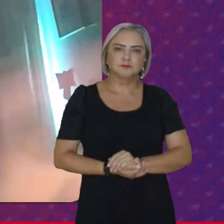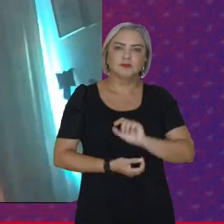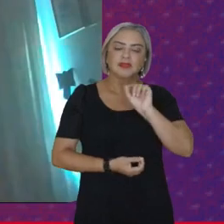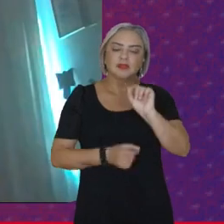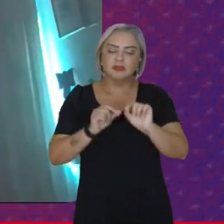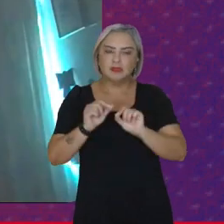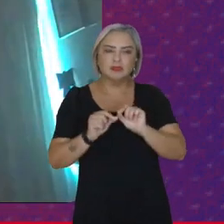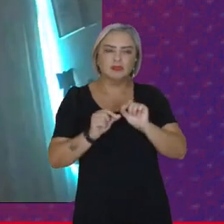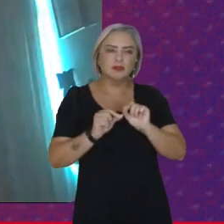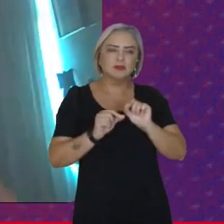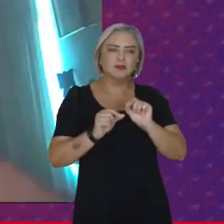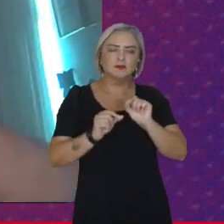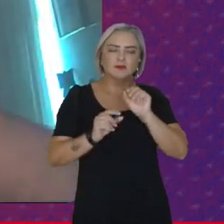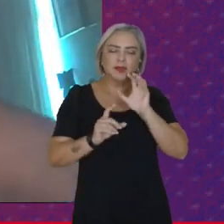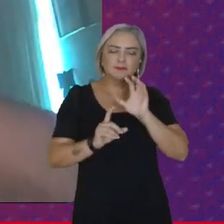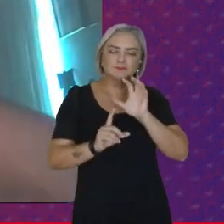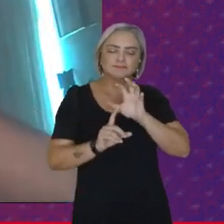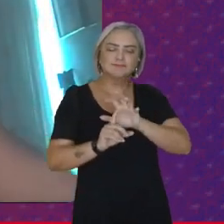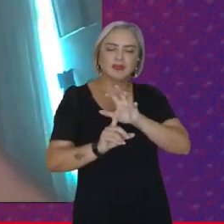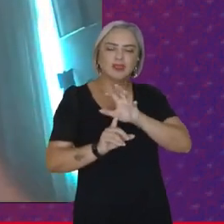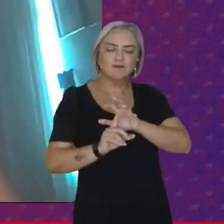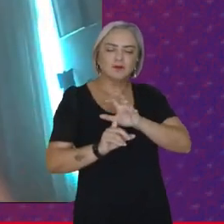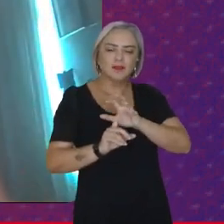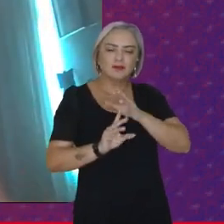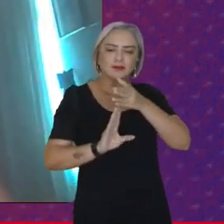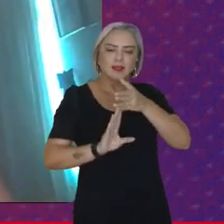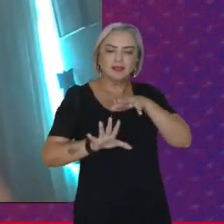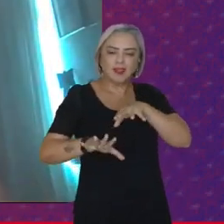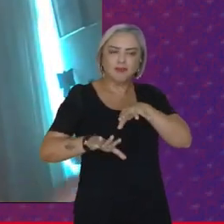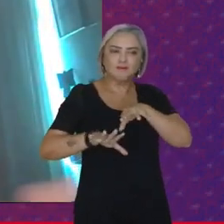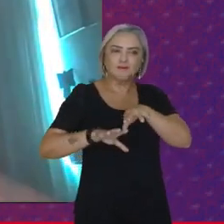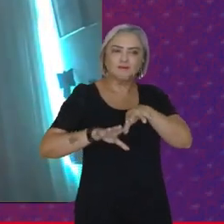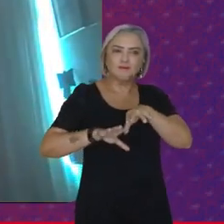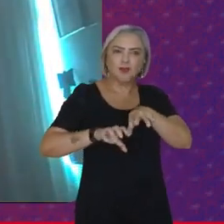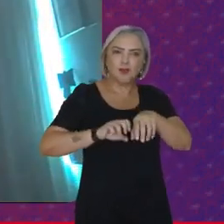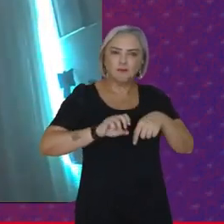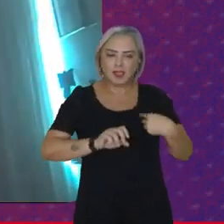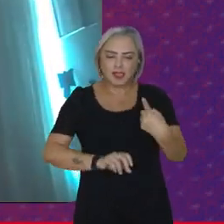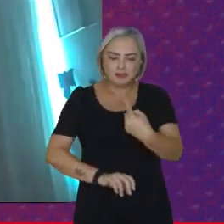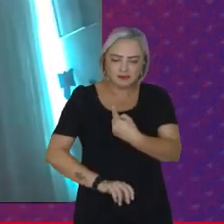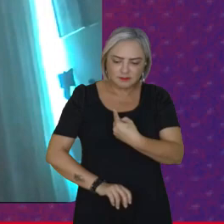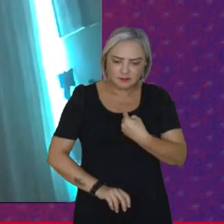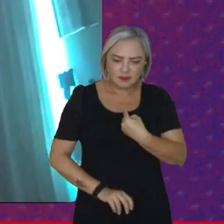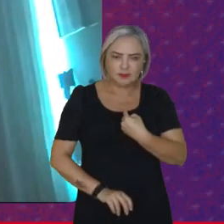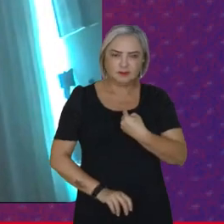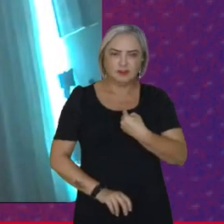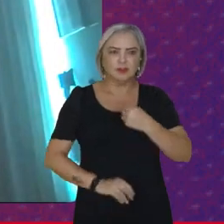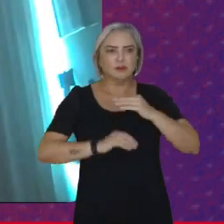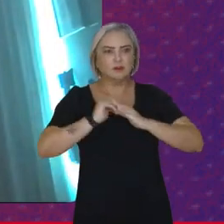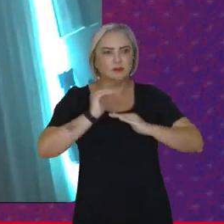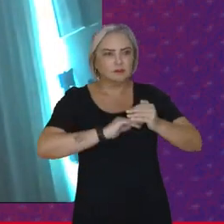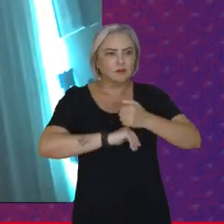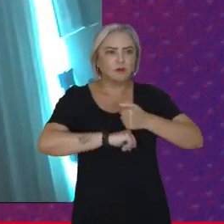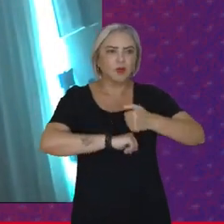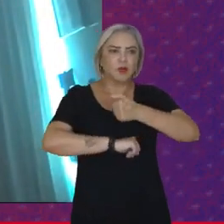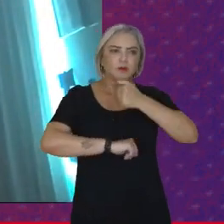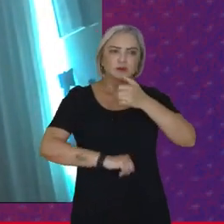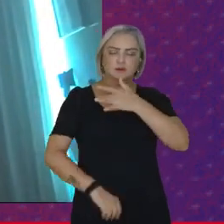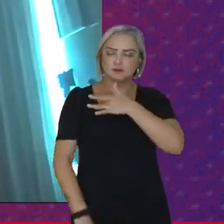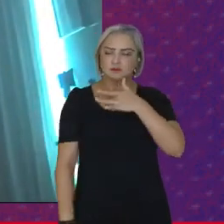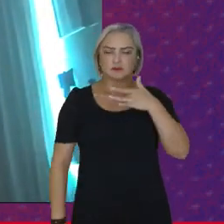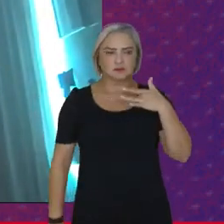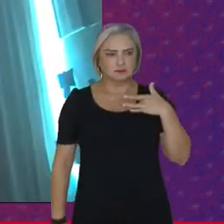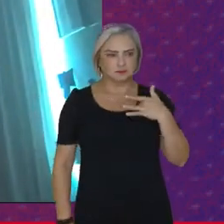E isso vai implicar na formação que nós temos enquanto profissionais de